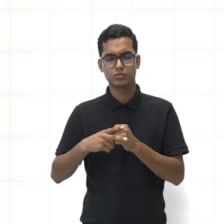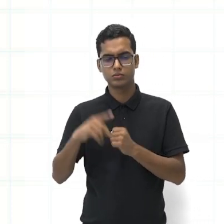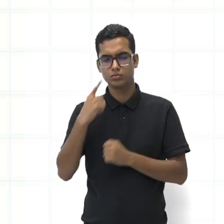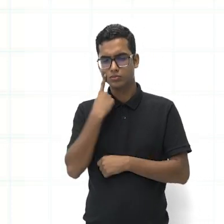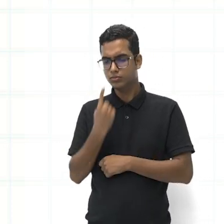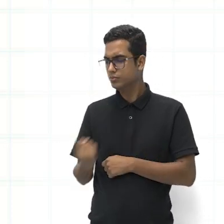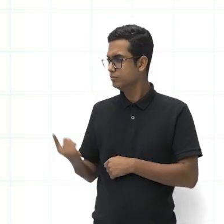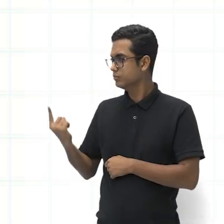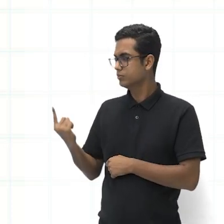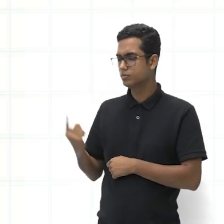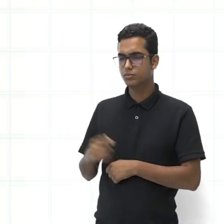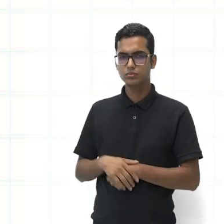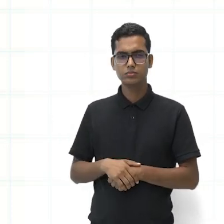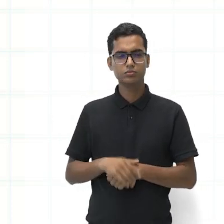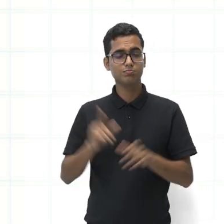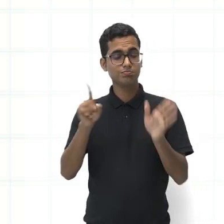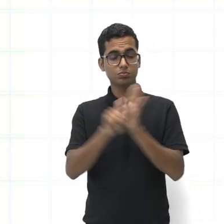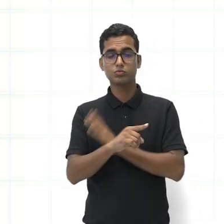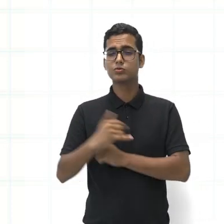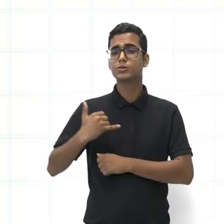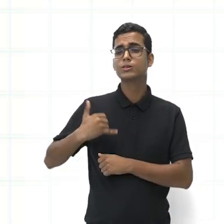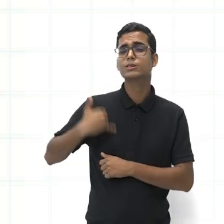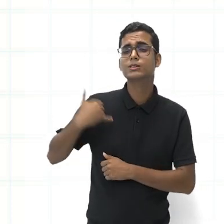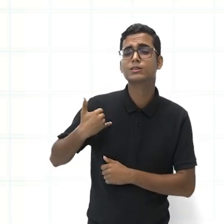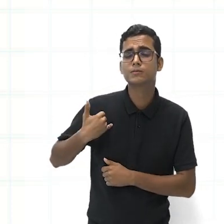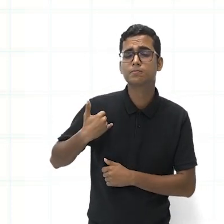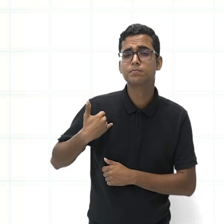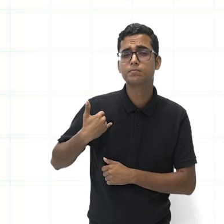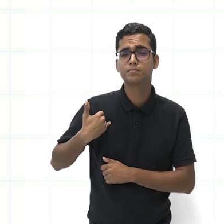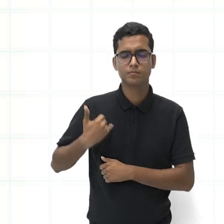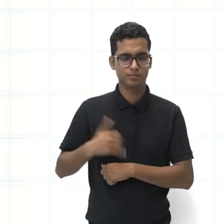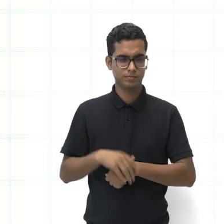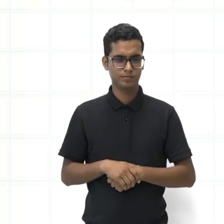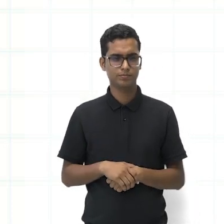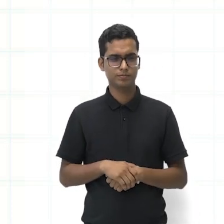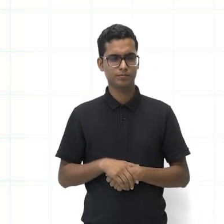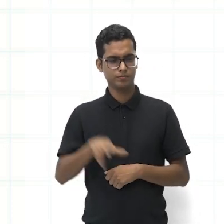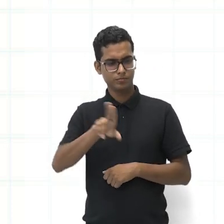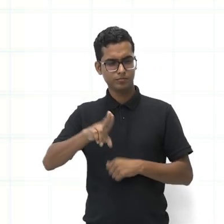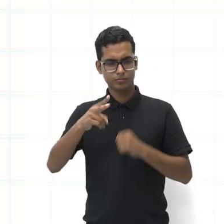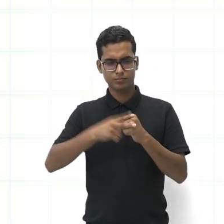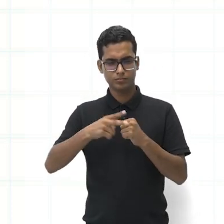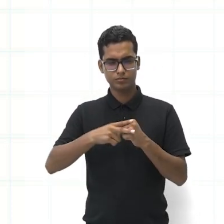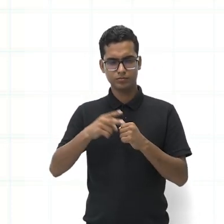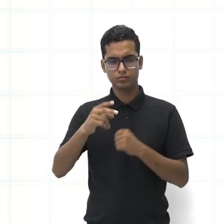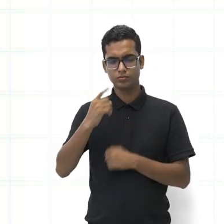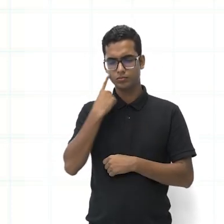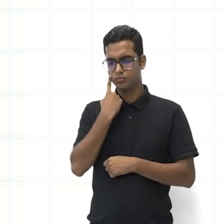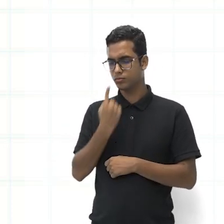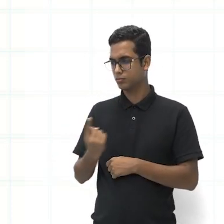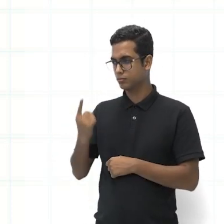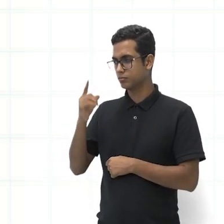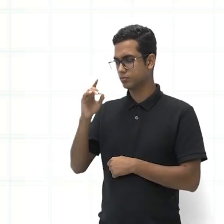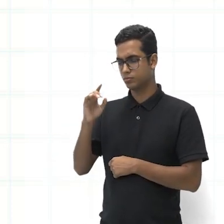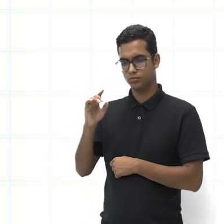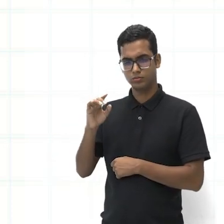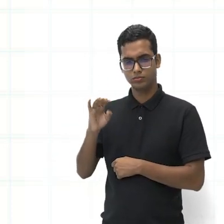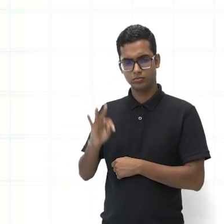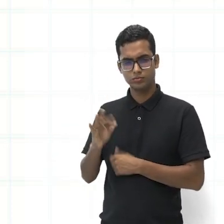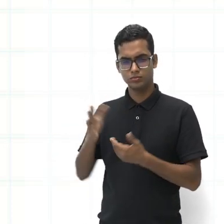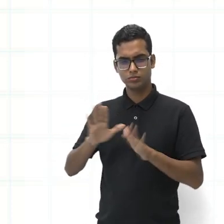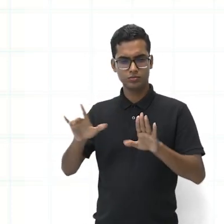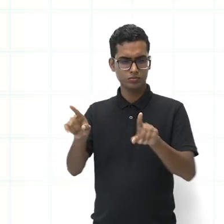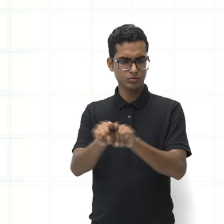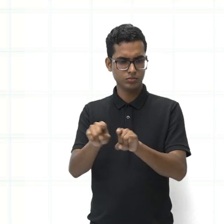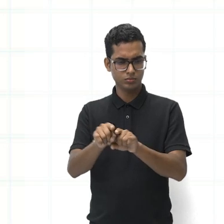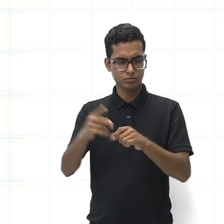gente pergunta assim, quantos anos você tem? Utilizando o verbo ter. Na língua inglesa não é assim que funciona, eu vou utilizar o verbo to be. É como se eu